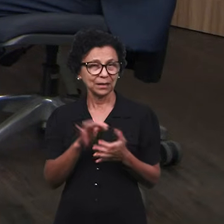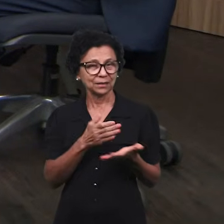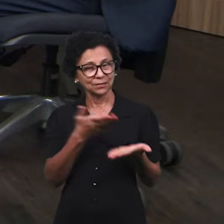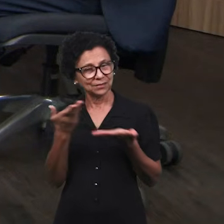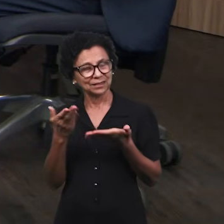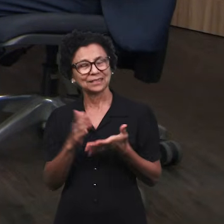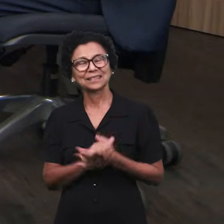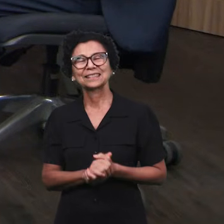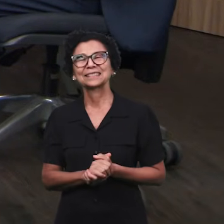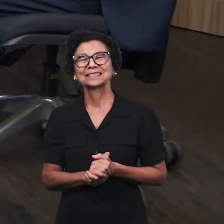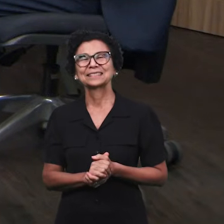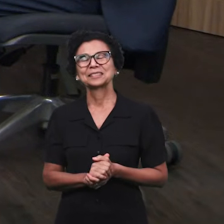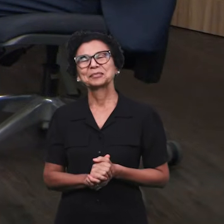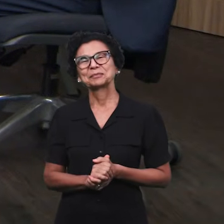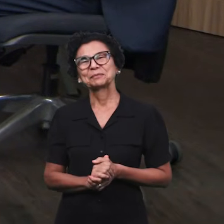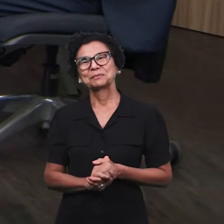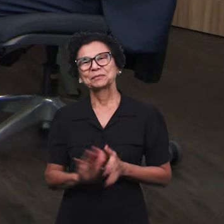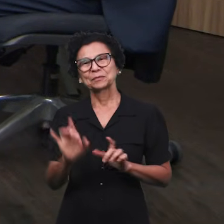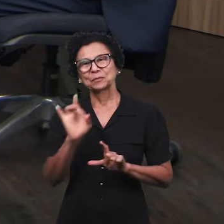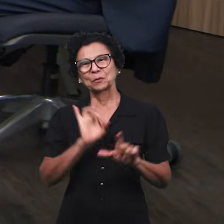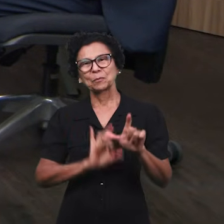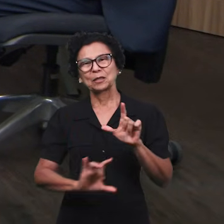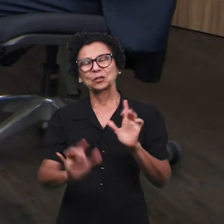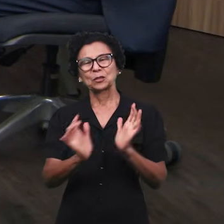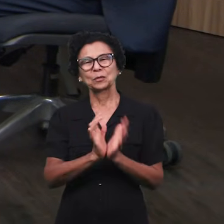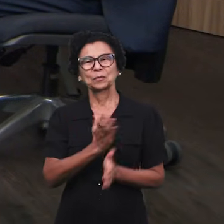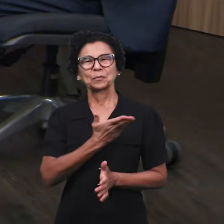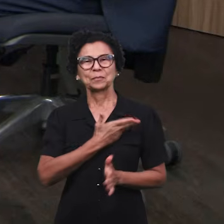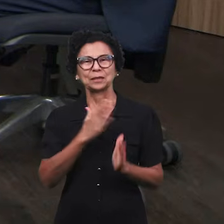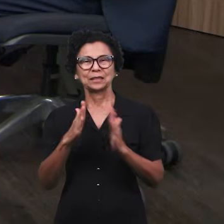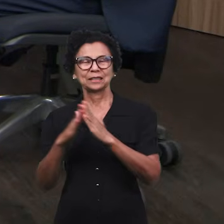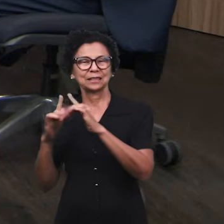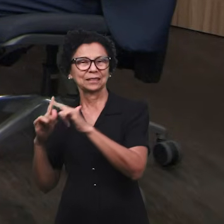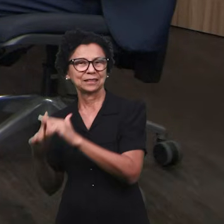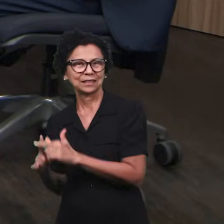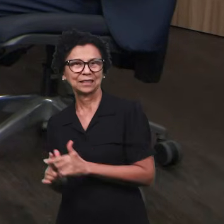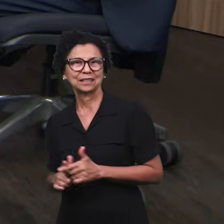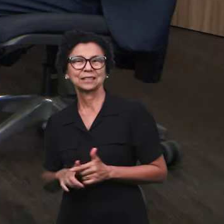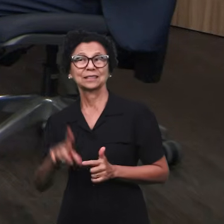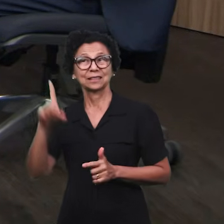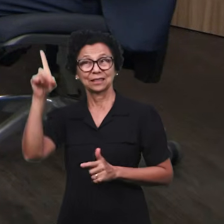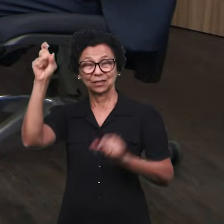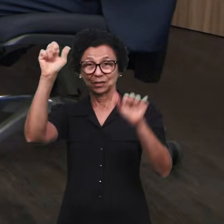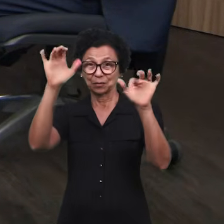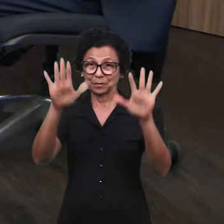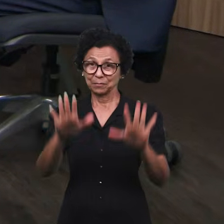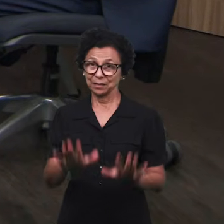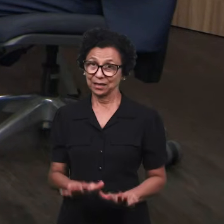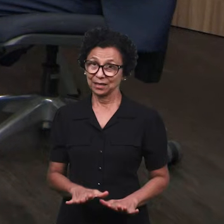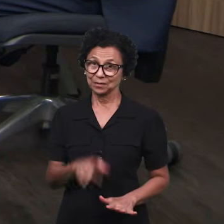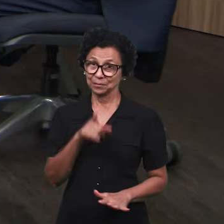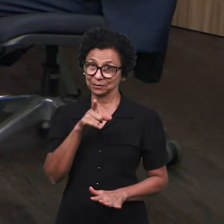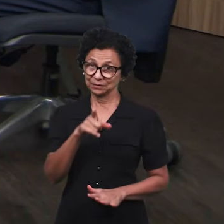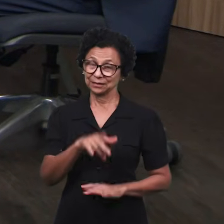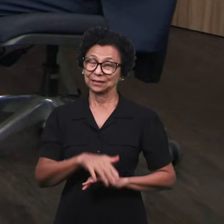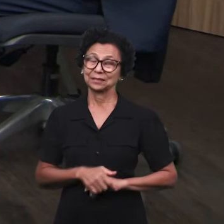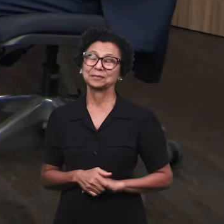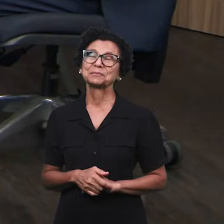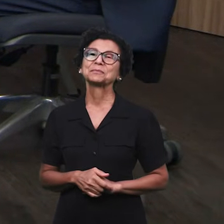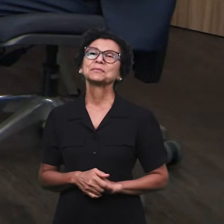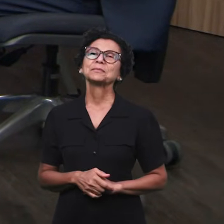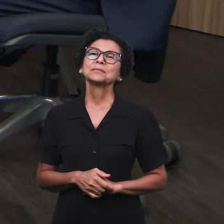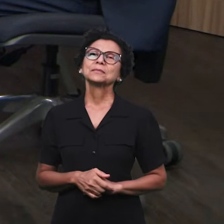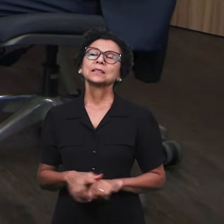gentileza, faça disso, compartilhe também para os seus grupos de amigos, grupo da igreja, e tenho certeza que Deus tem uma bênção e vai alcançar a